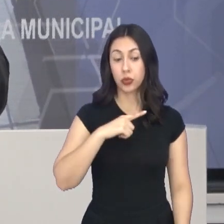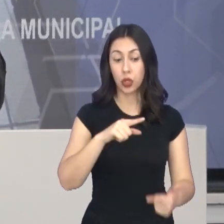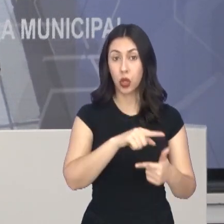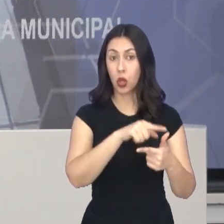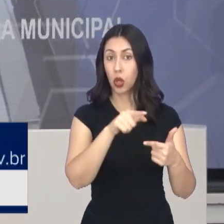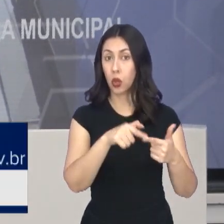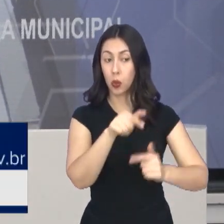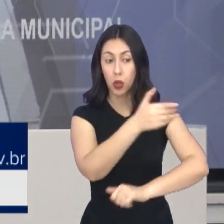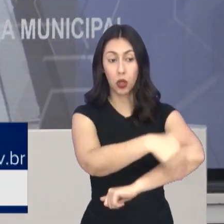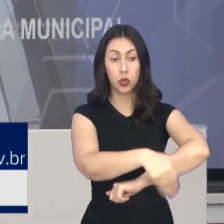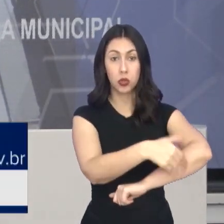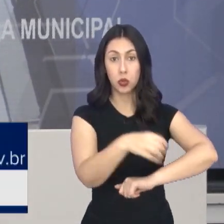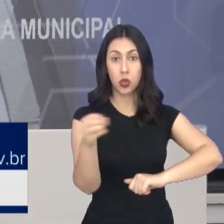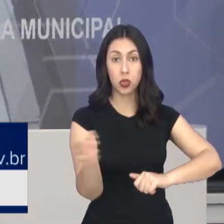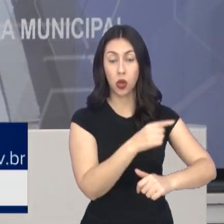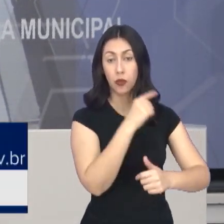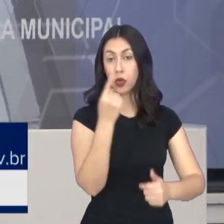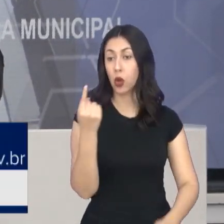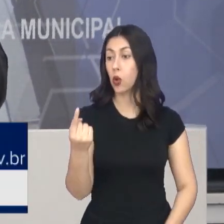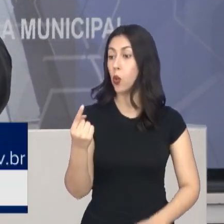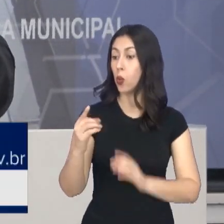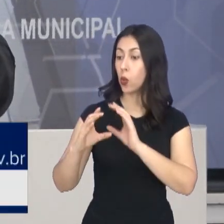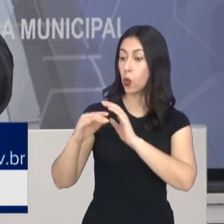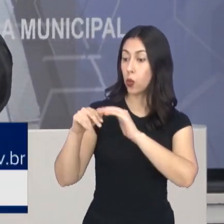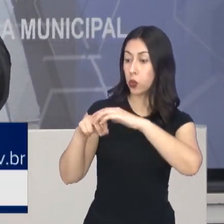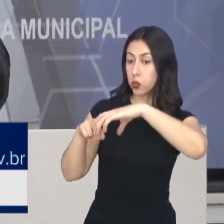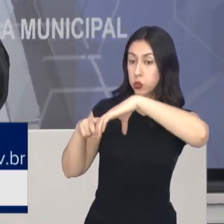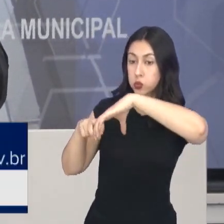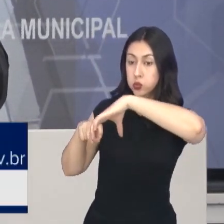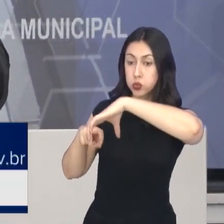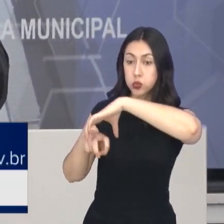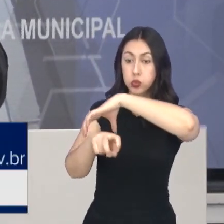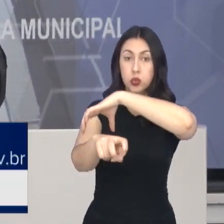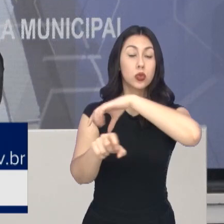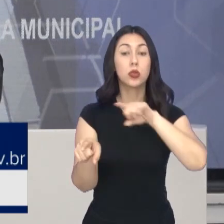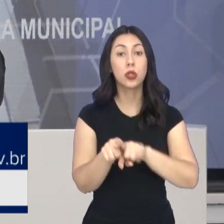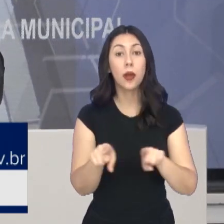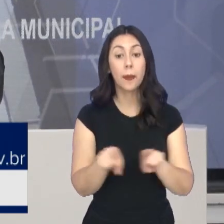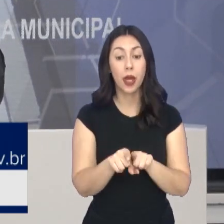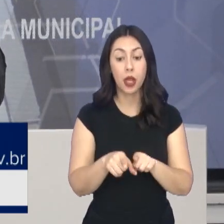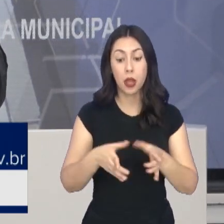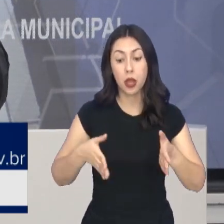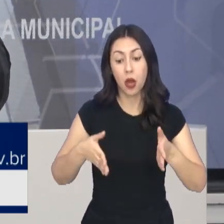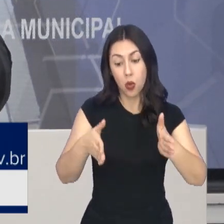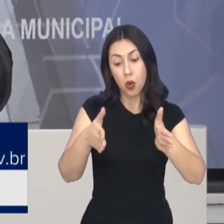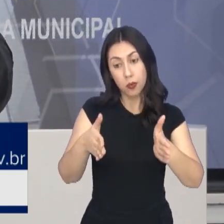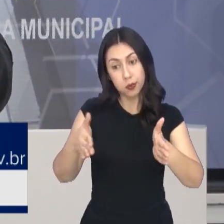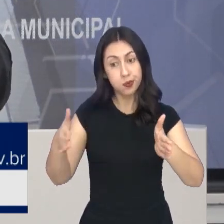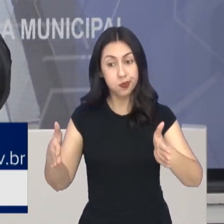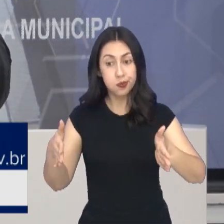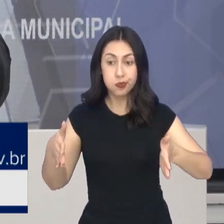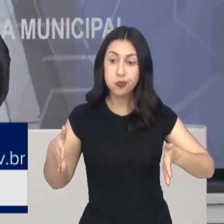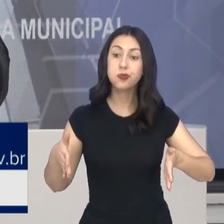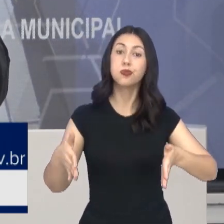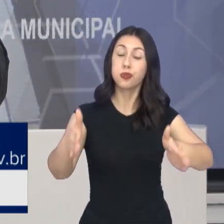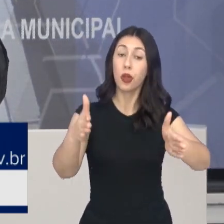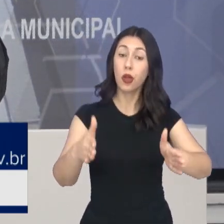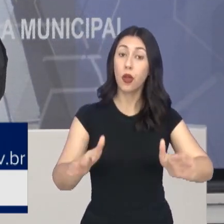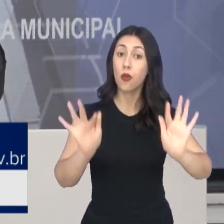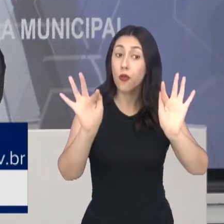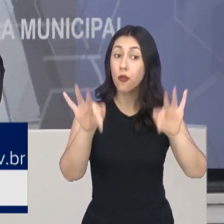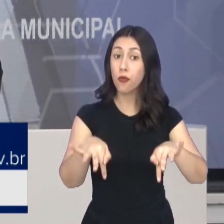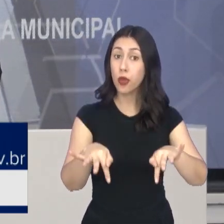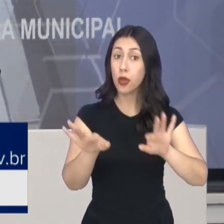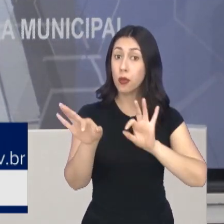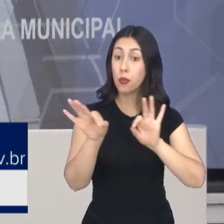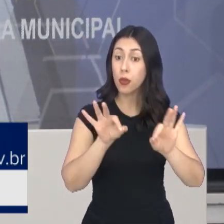2 novos viadutos, um túnel e uma terceira faixa em cada um dos sentidos. Conclusão da obra está prevista